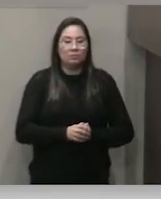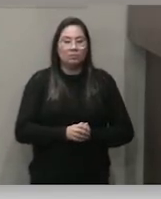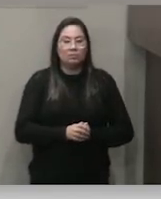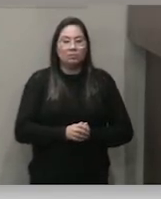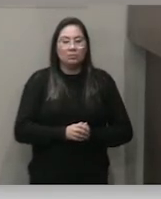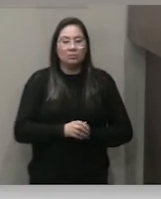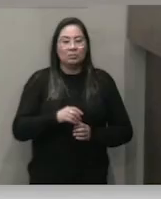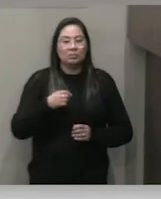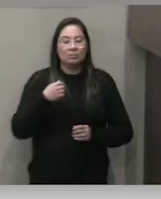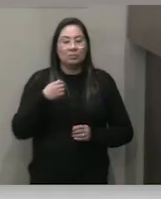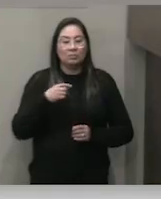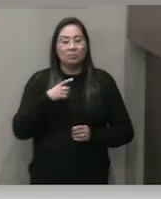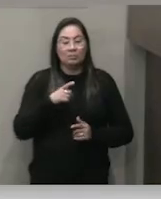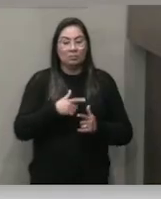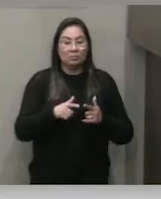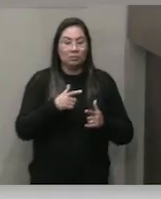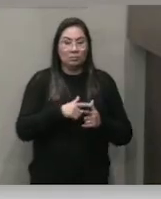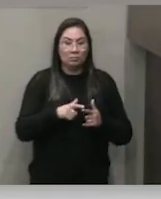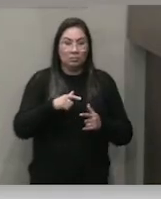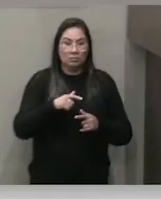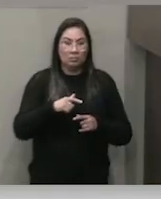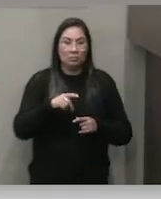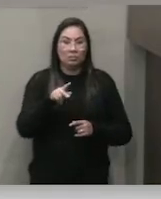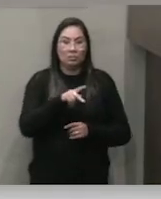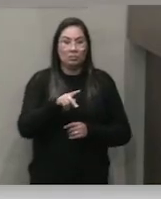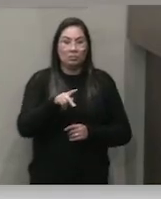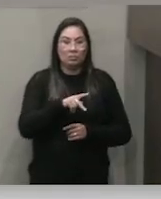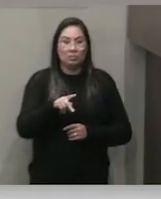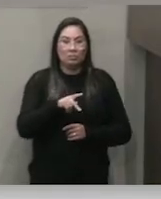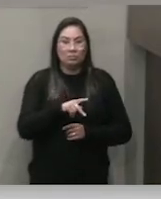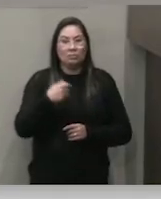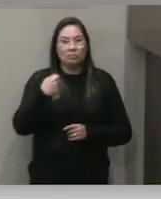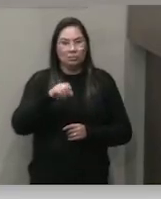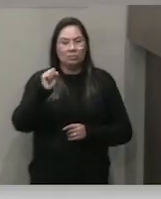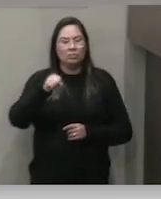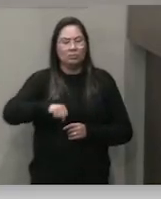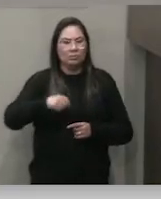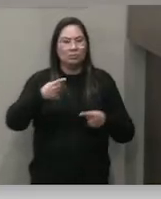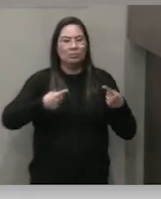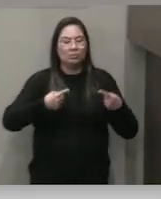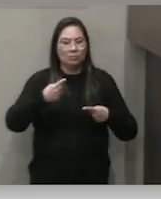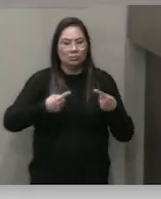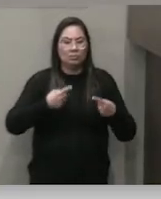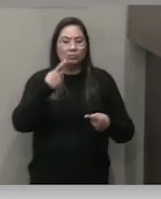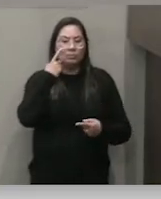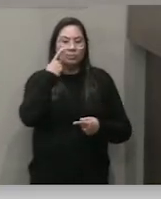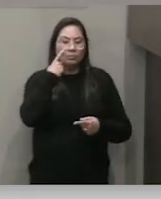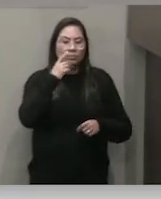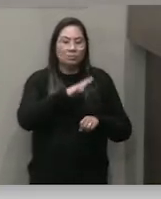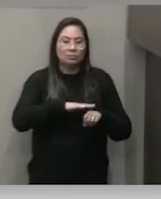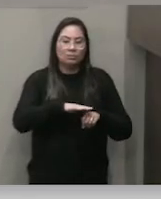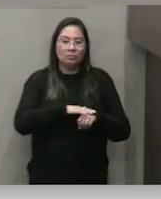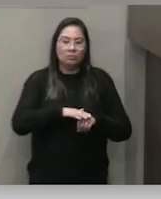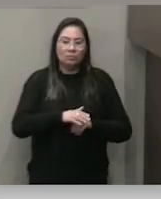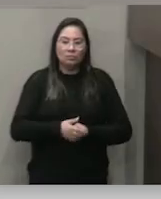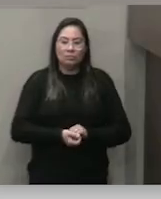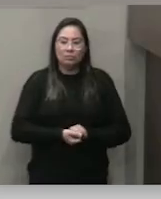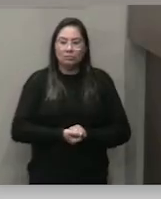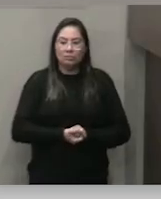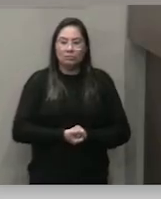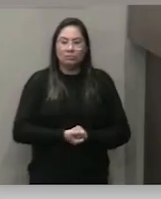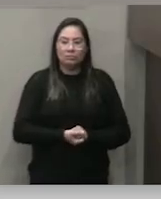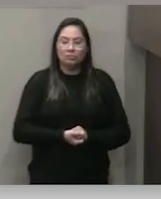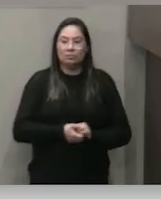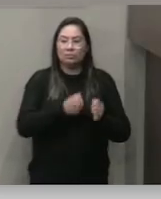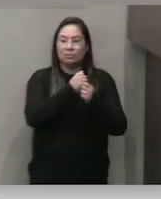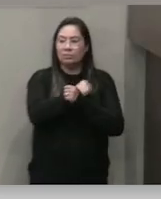ao problema a questão do magistério, cabe sim um diálogo. Vamos conversar, vamos ver como podemos fazer, tá? Abraço a todos e